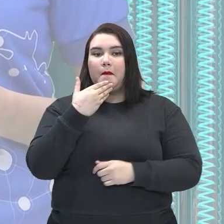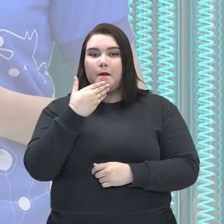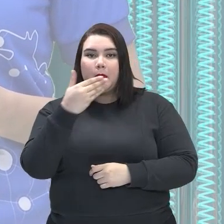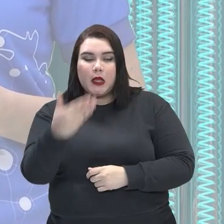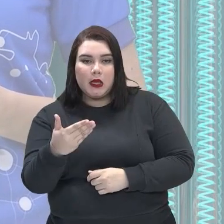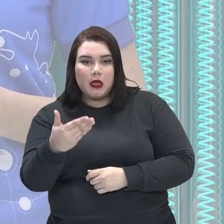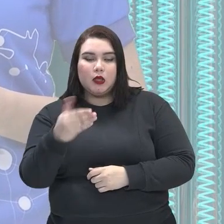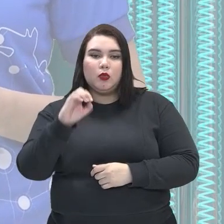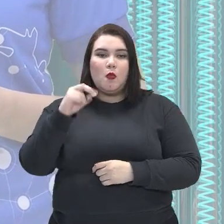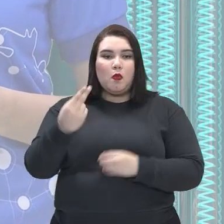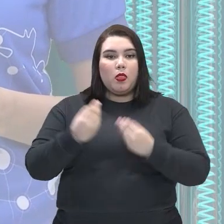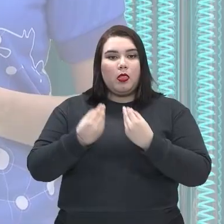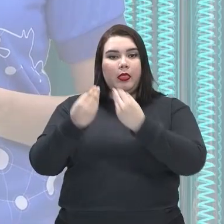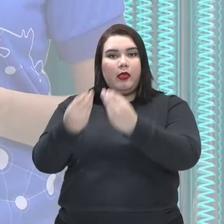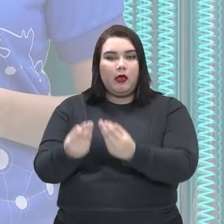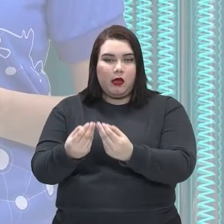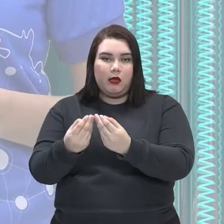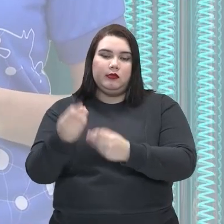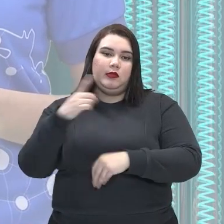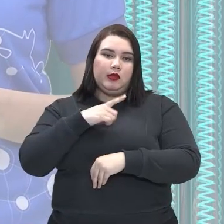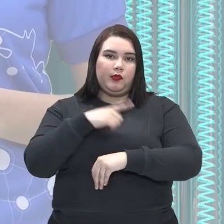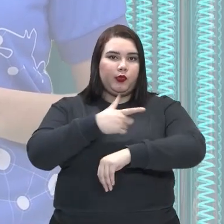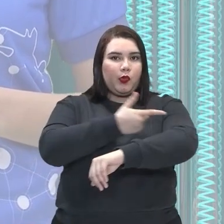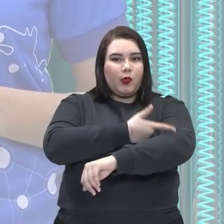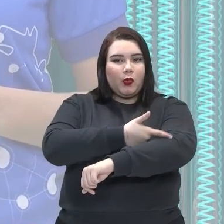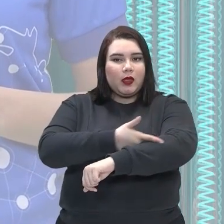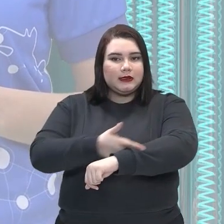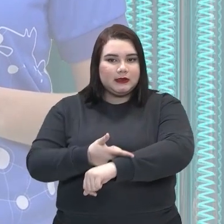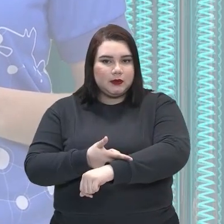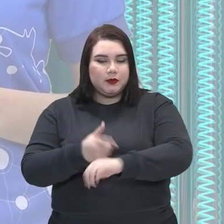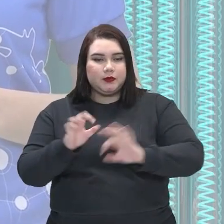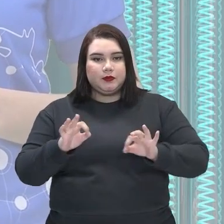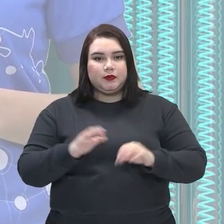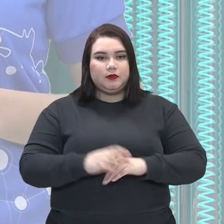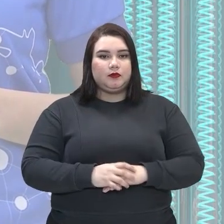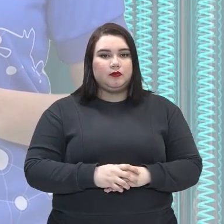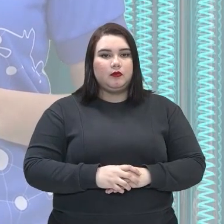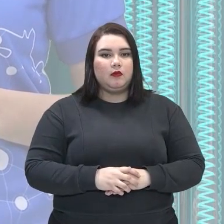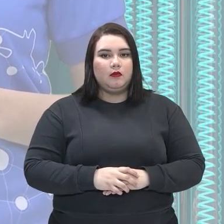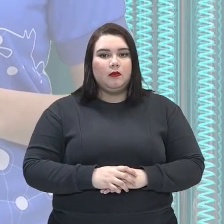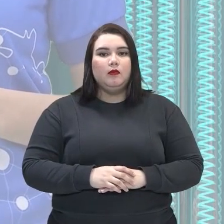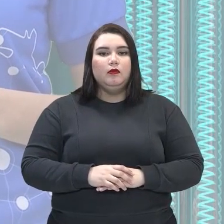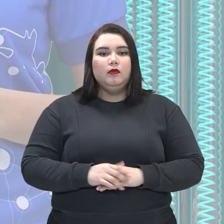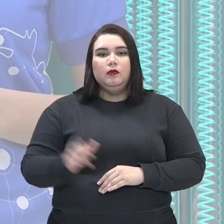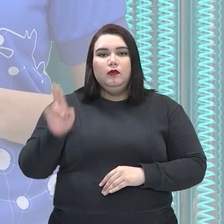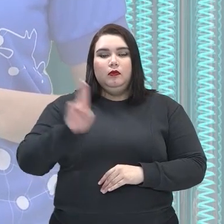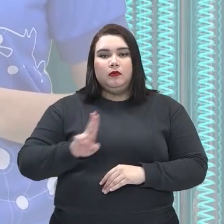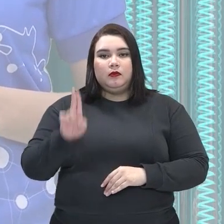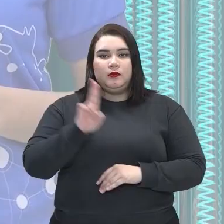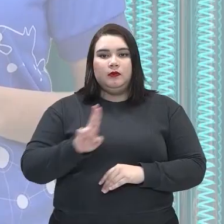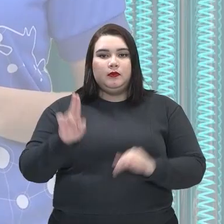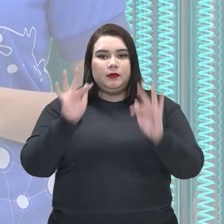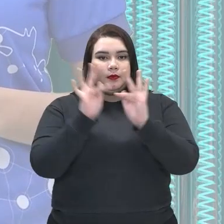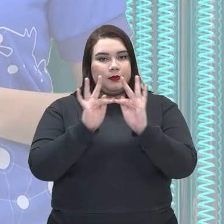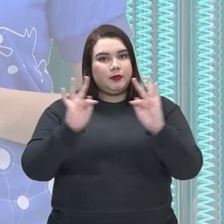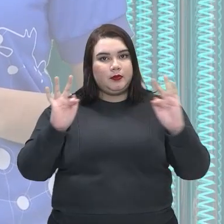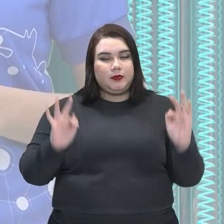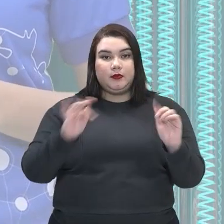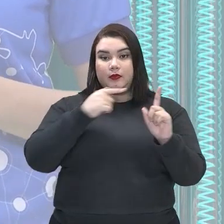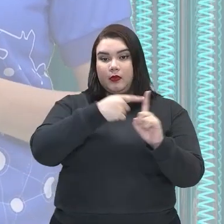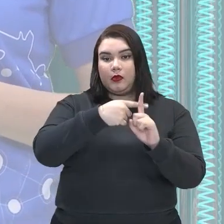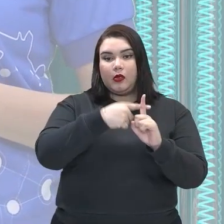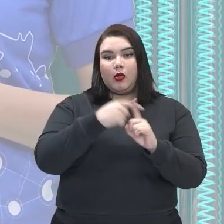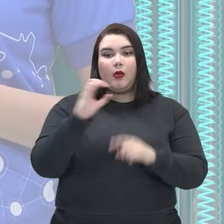forma educada. Mas não esqueça, anota isso daí, ó, em frases afirmativas ou para